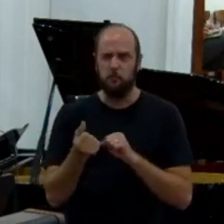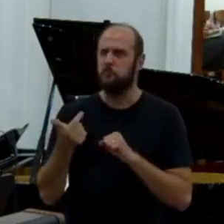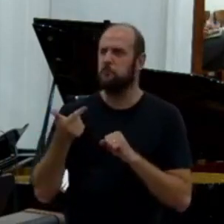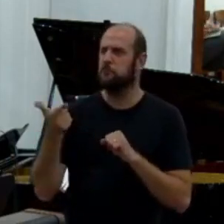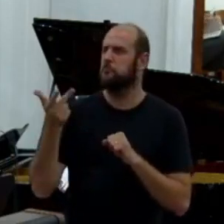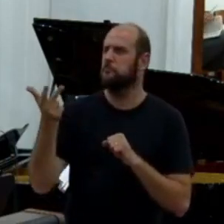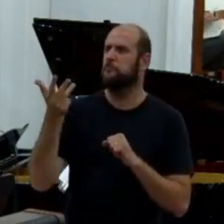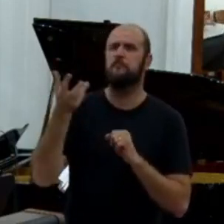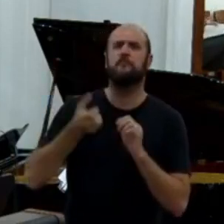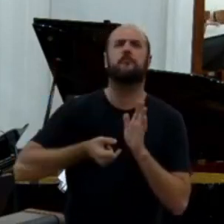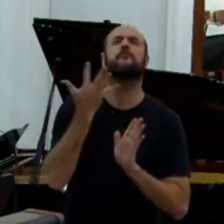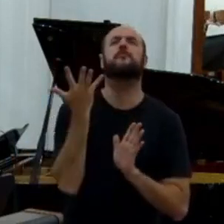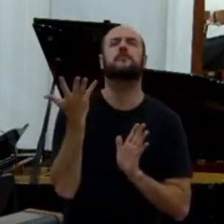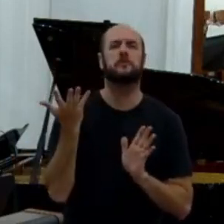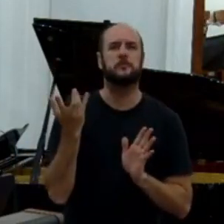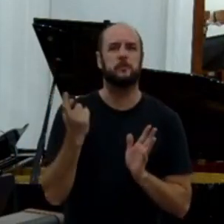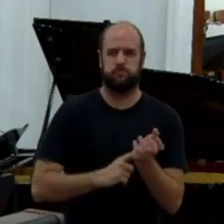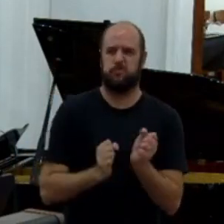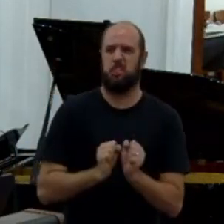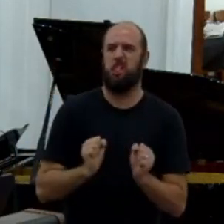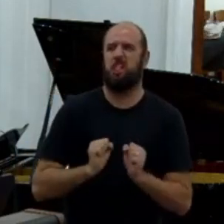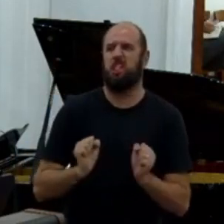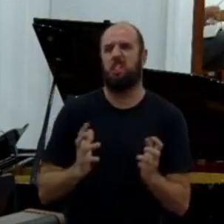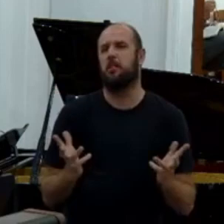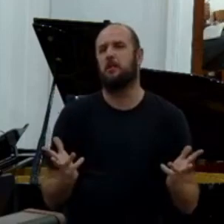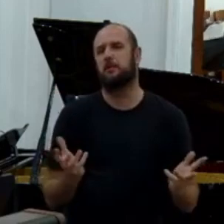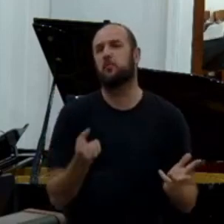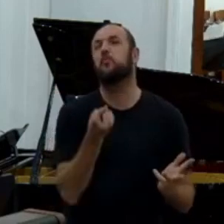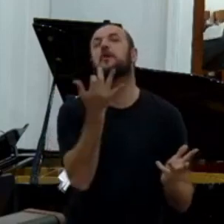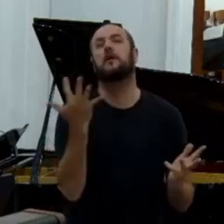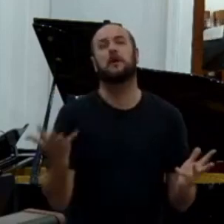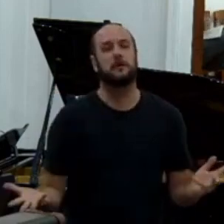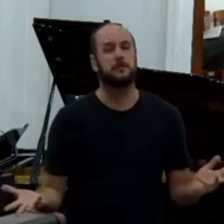bravo, irado, raivoso?